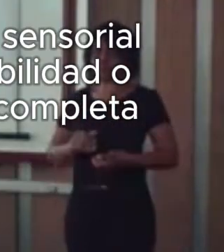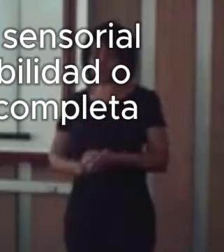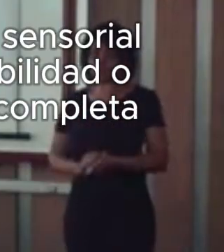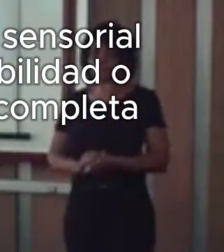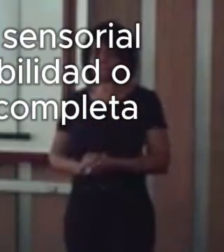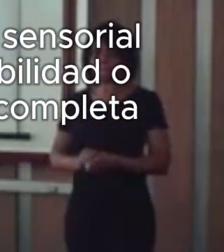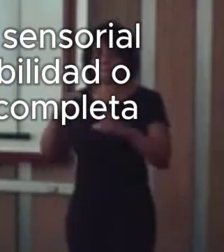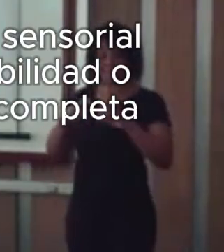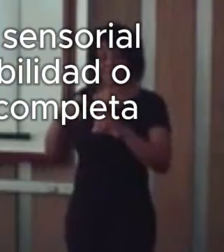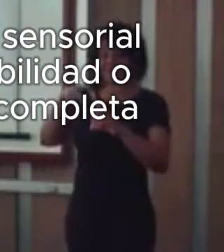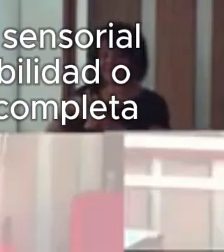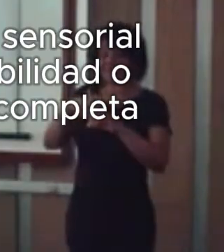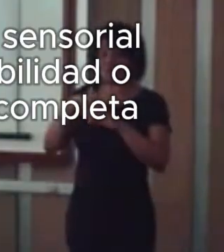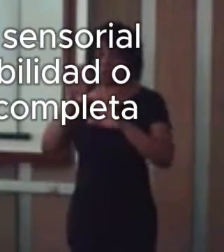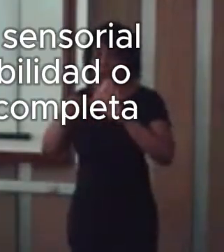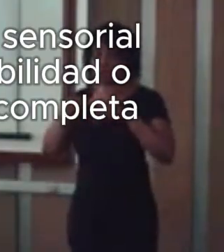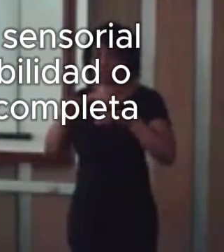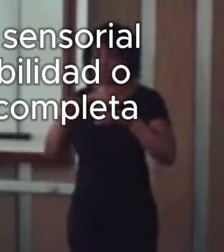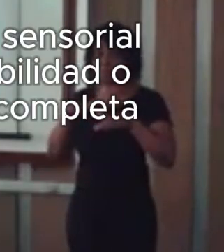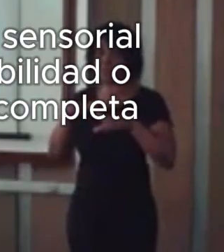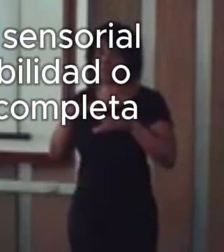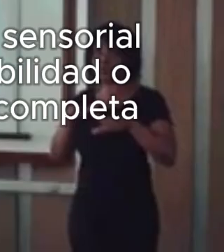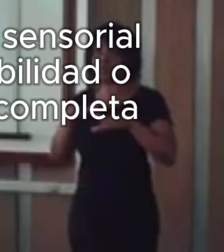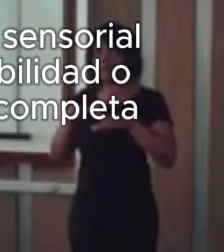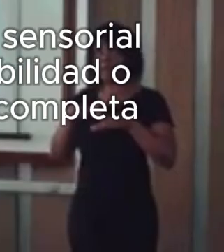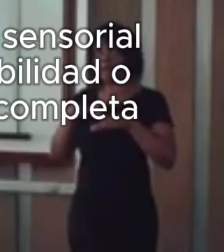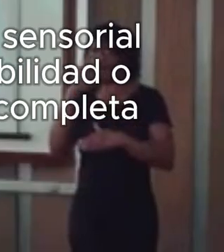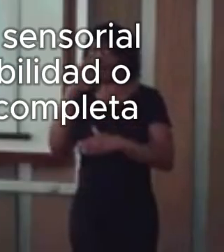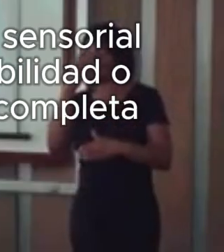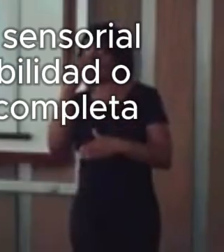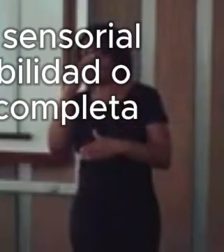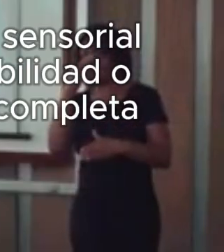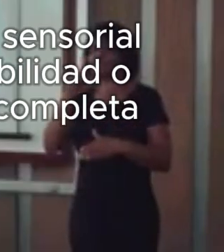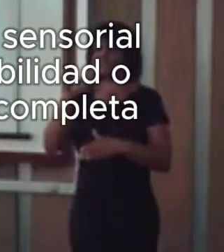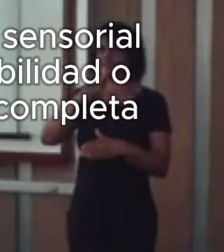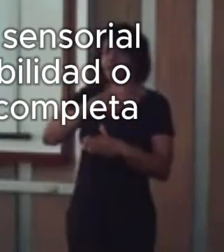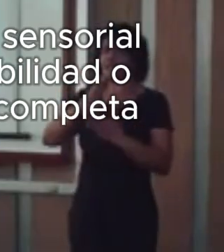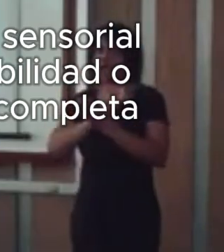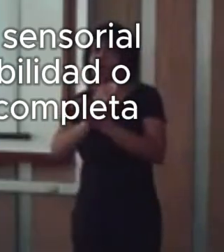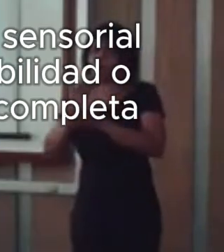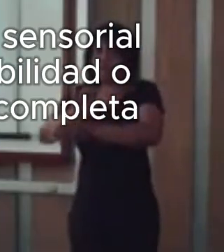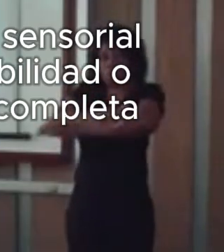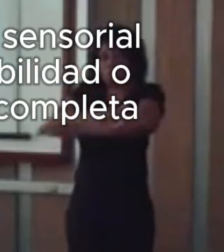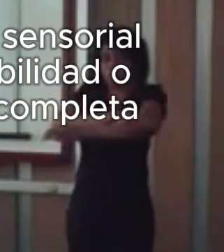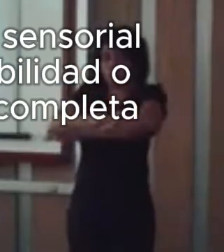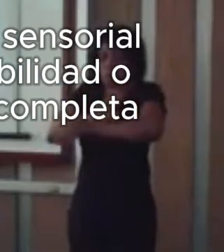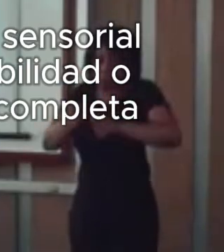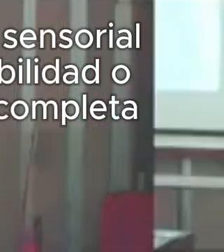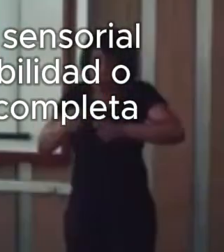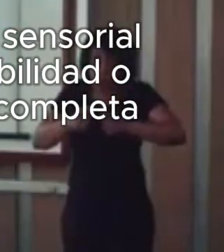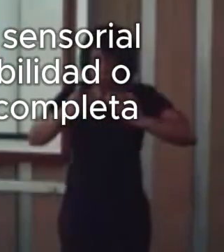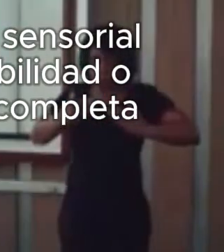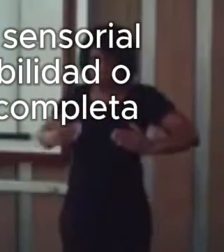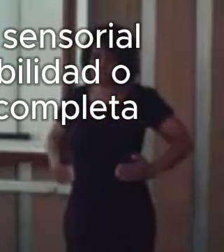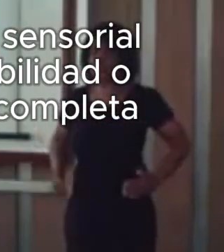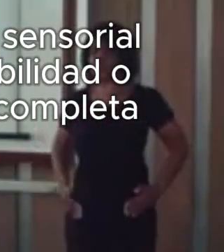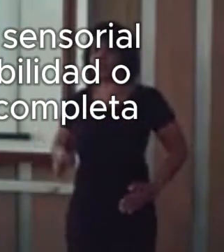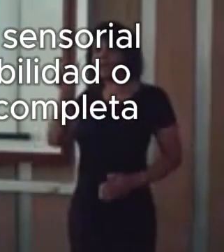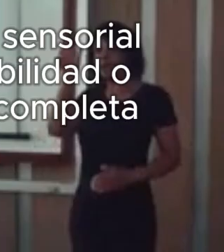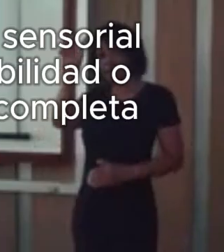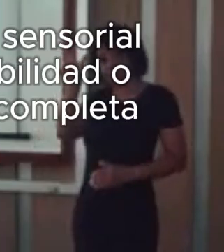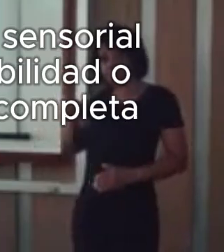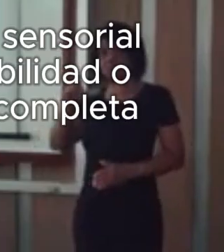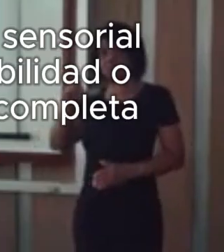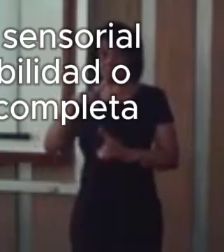a lesão incompleta é uma lesão que é feito um mosaico. Então, a pessoa tem alguma sensibilidade e algum controle motor. Então, essas pessoas elas